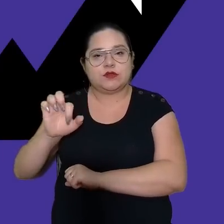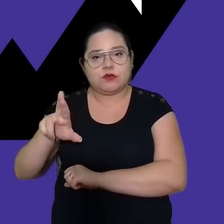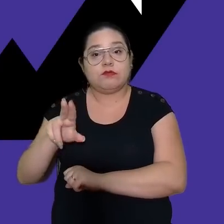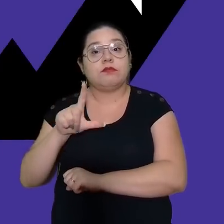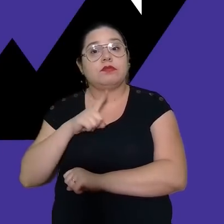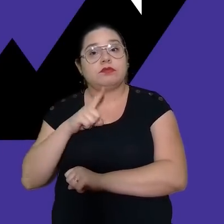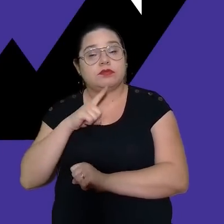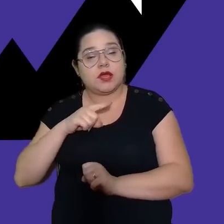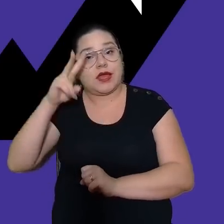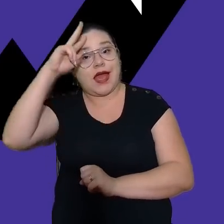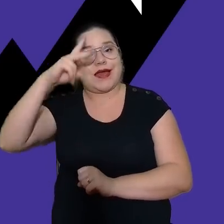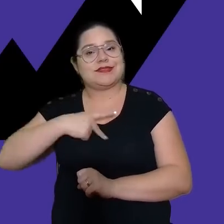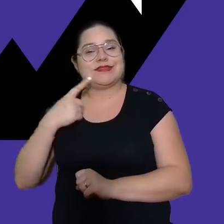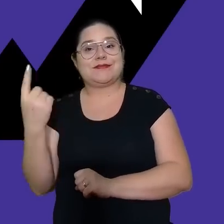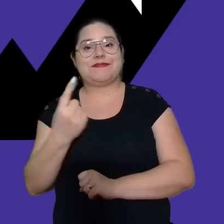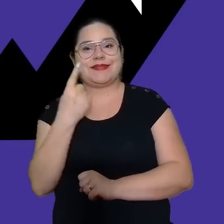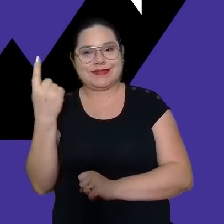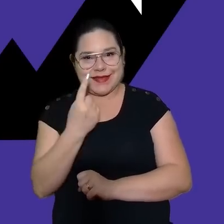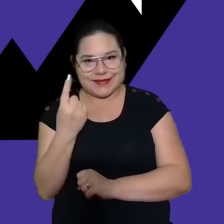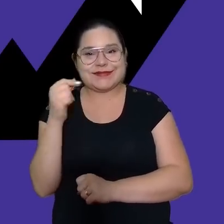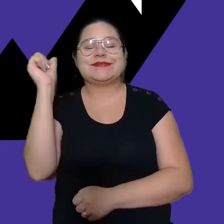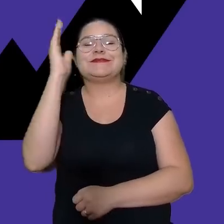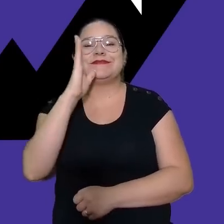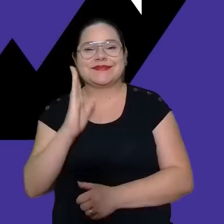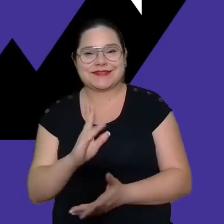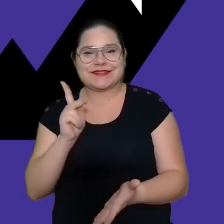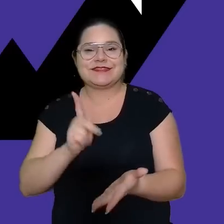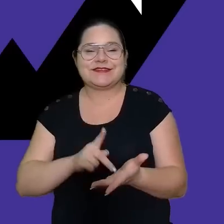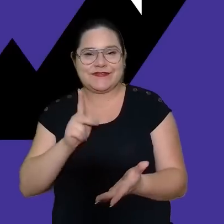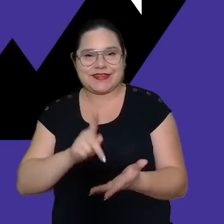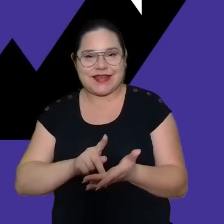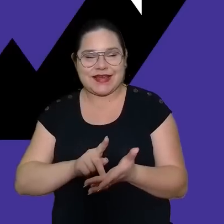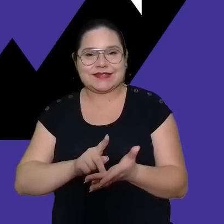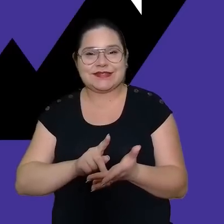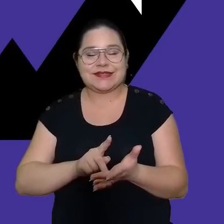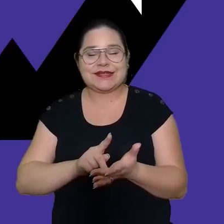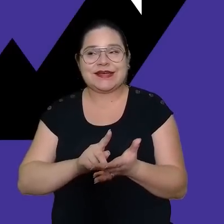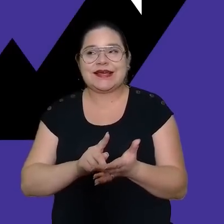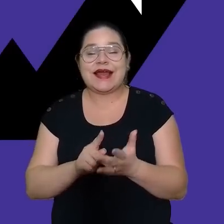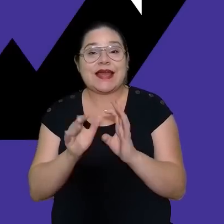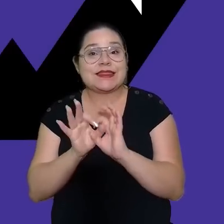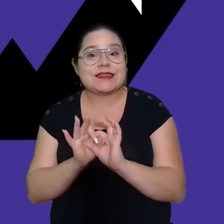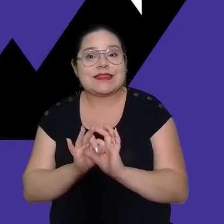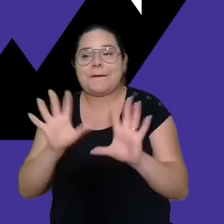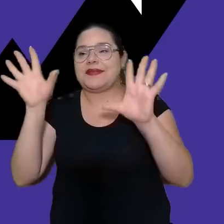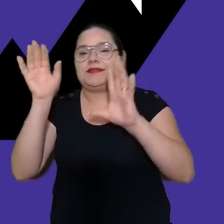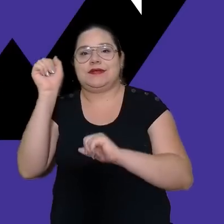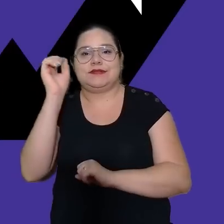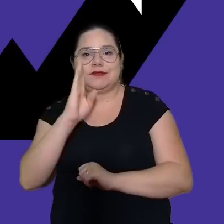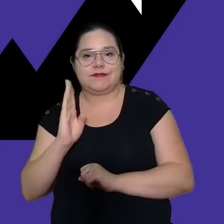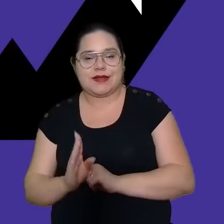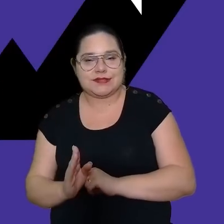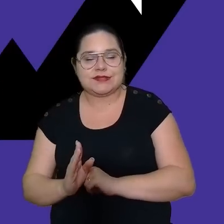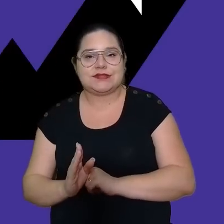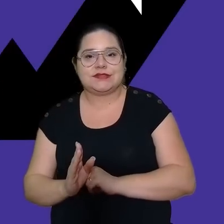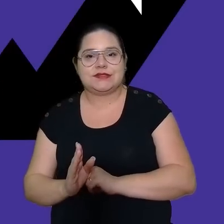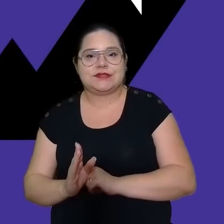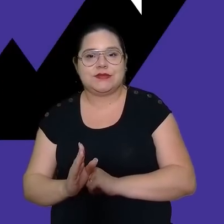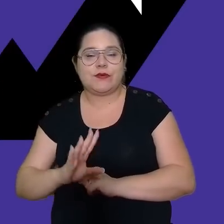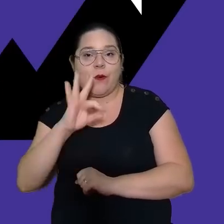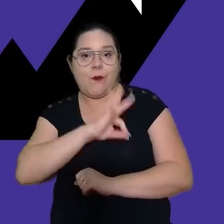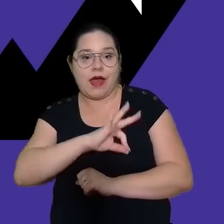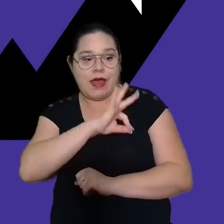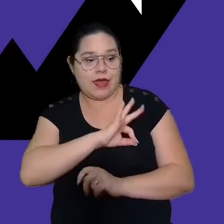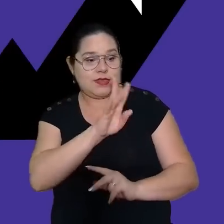independência do Brasil de verdade, a independência do Brasil com renda para sua população e com